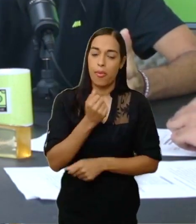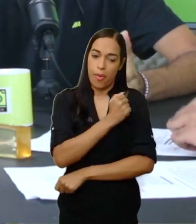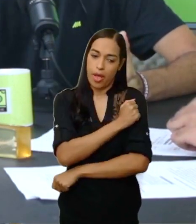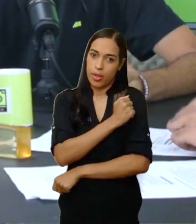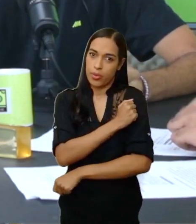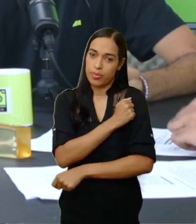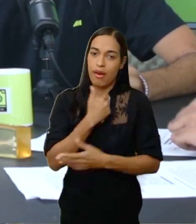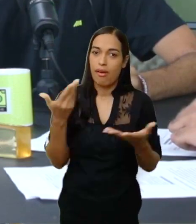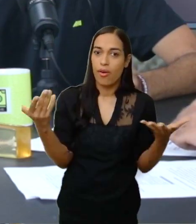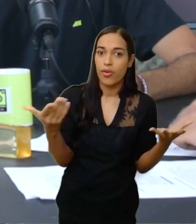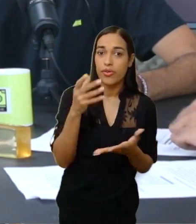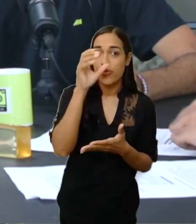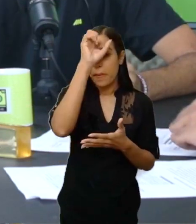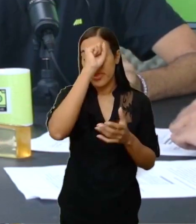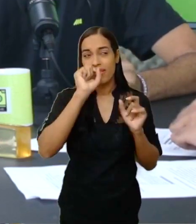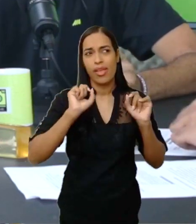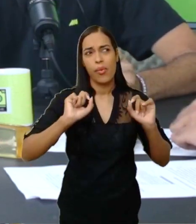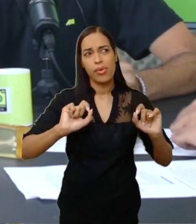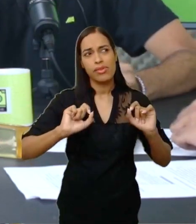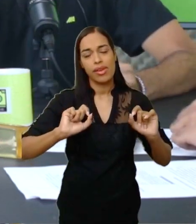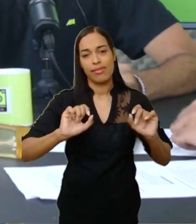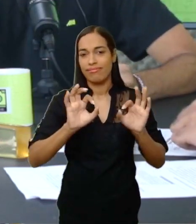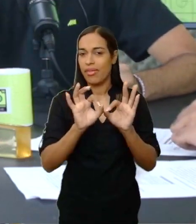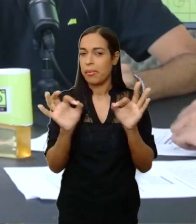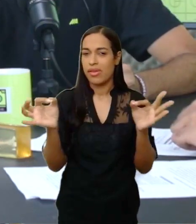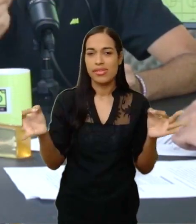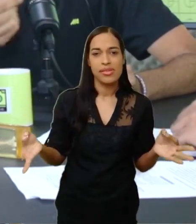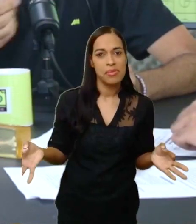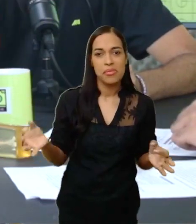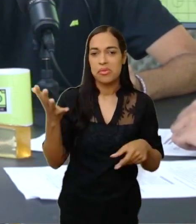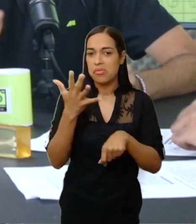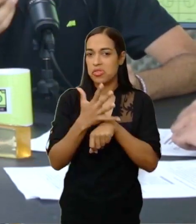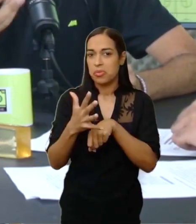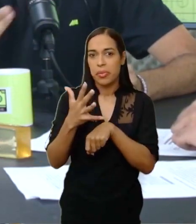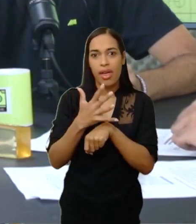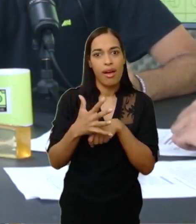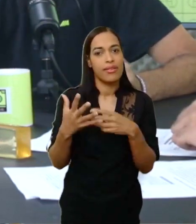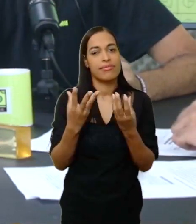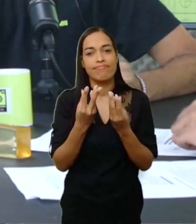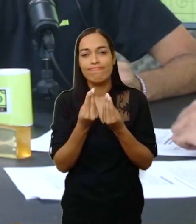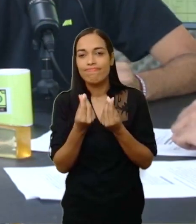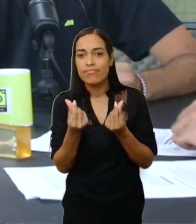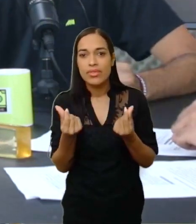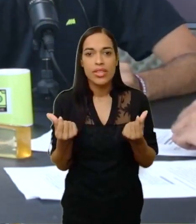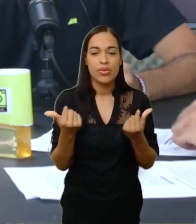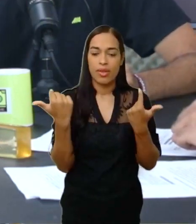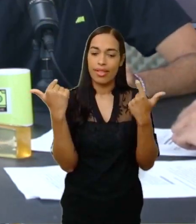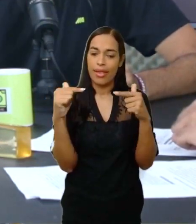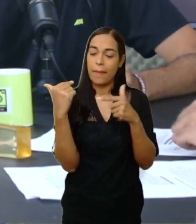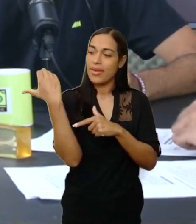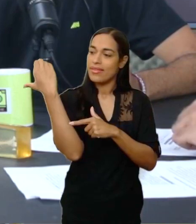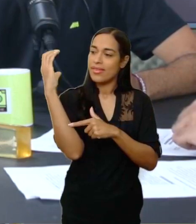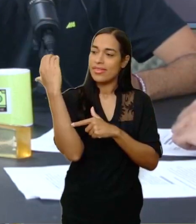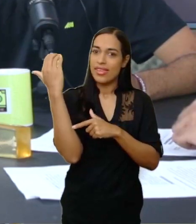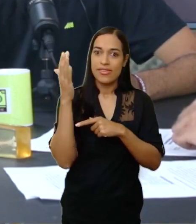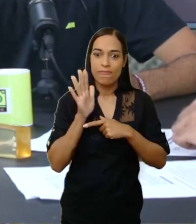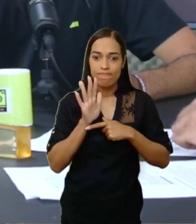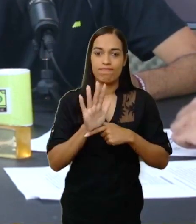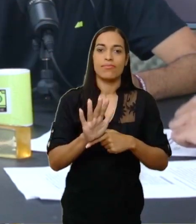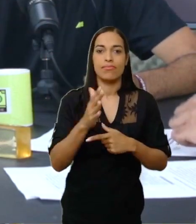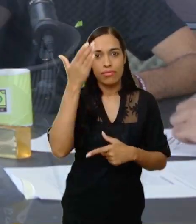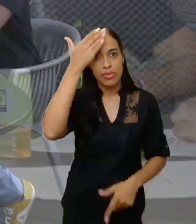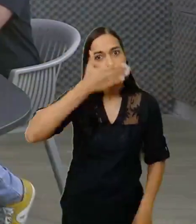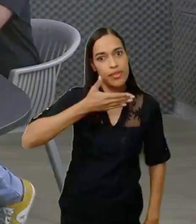chegar lá, não, vou aprender agora o quê? É muito mais simples para ele, entendeu? Muito mais prático, muito mais palpável você trabalhar a ciência dessa forma, Sim,